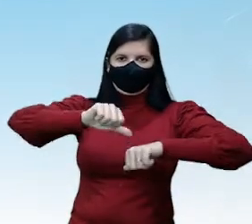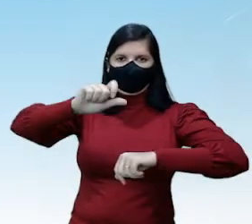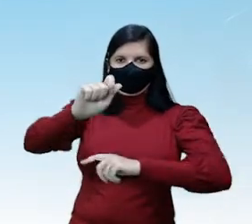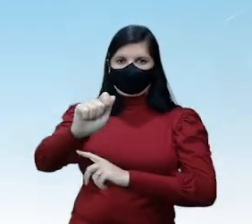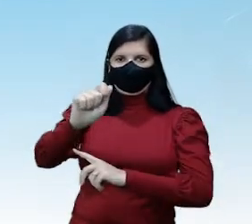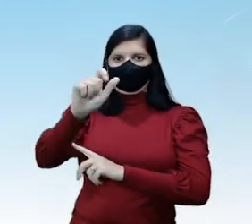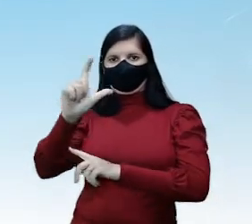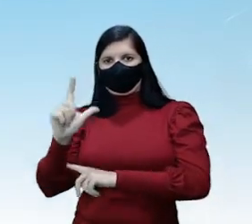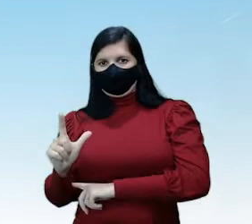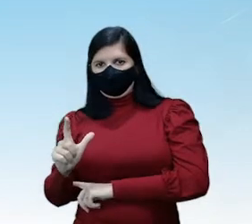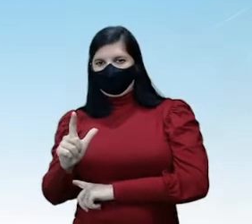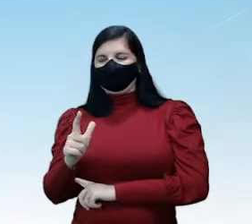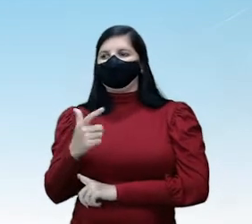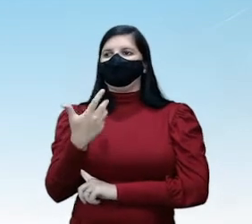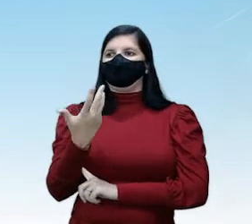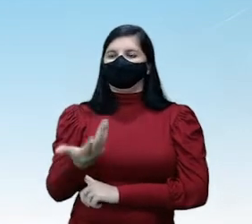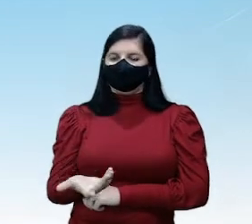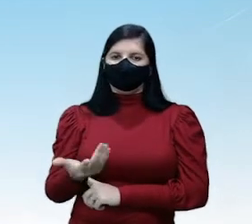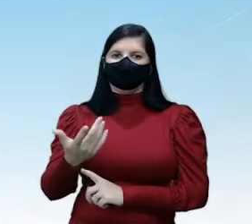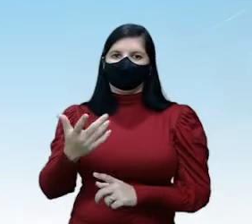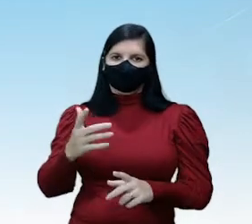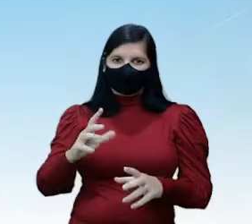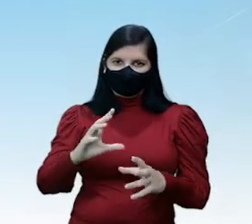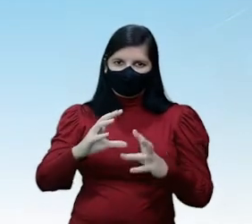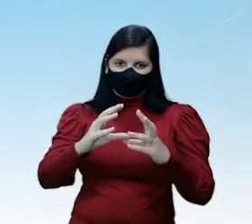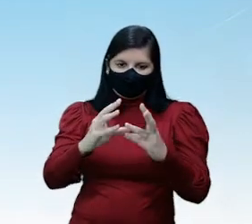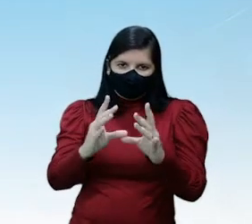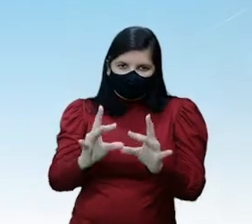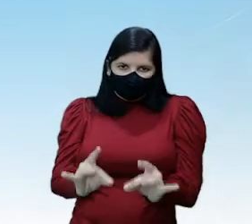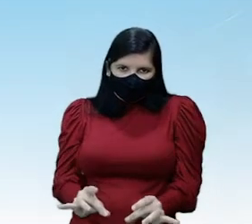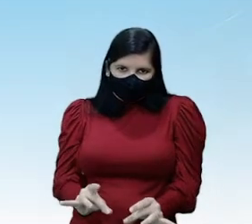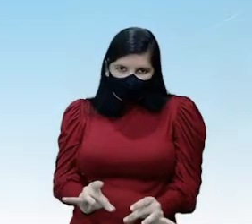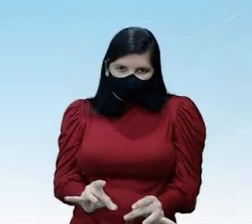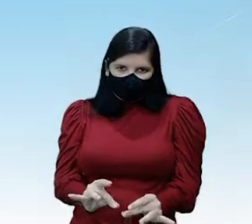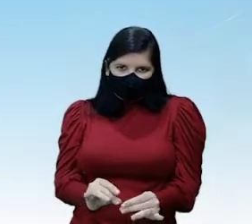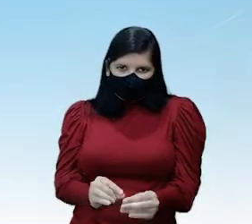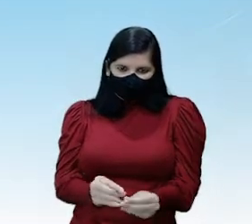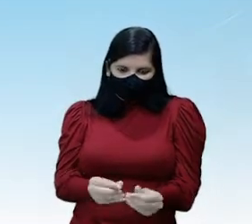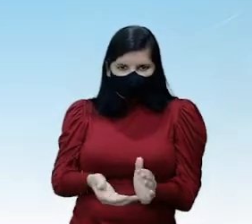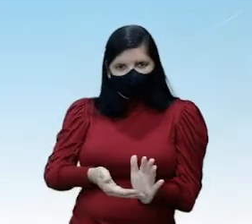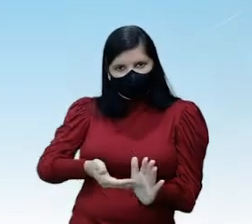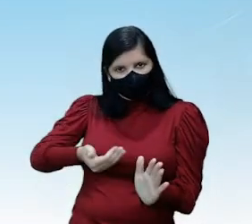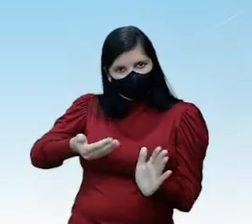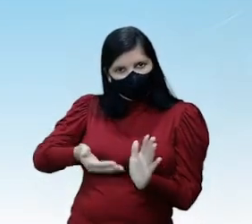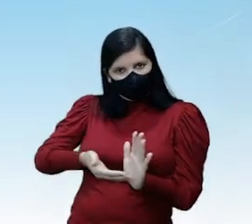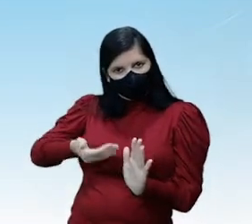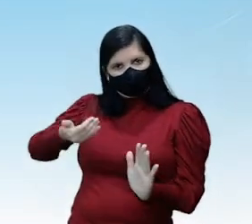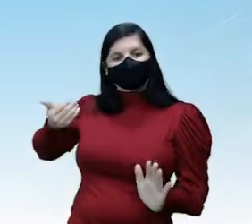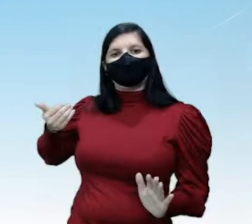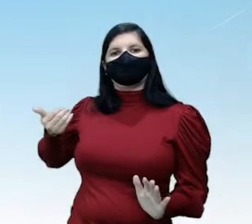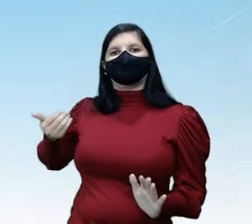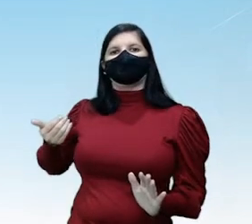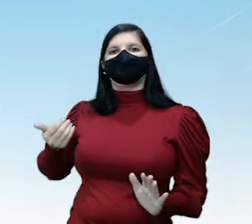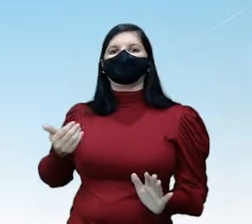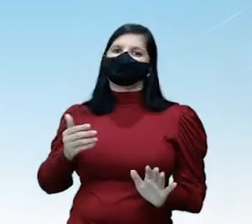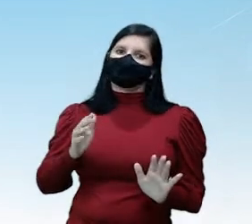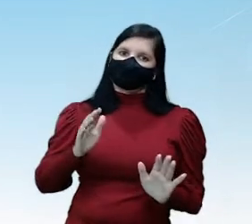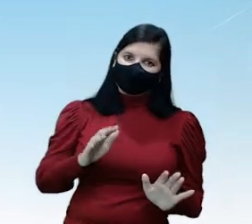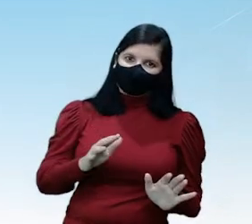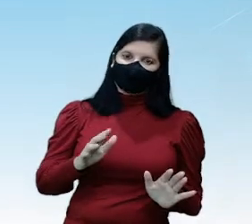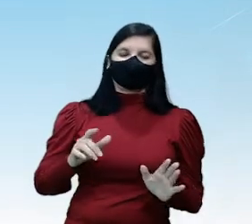alumínio, vai ter a coagulação, depois da coagulação, a floculação, e aí